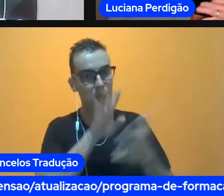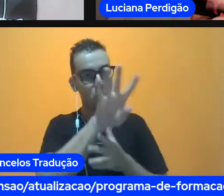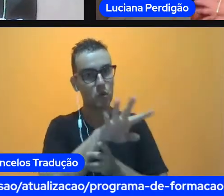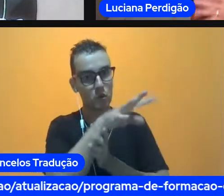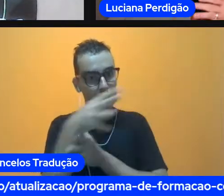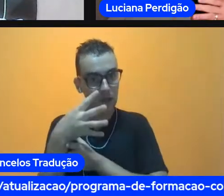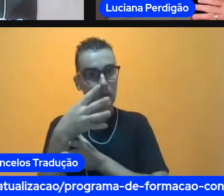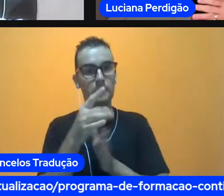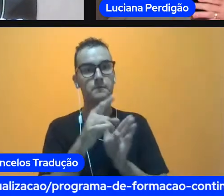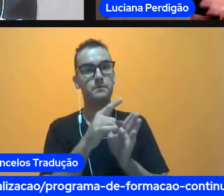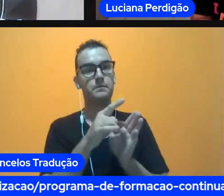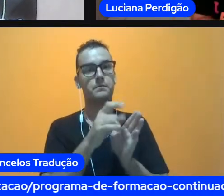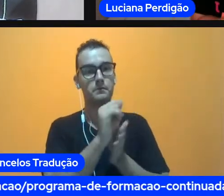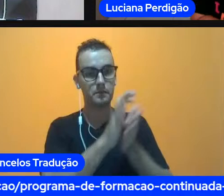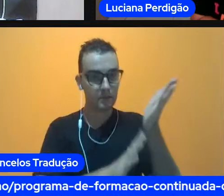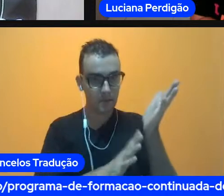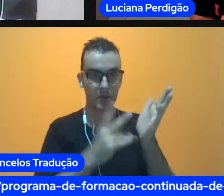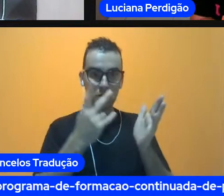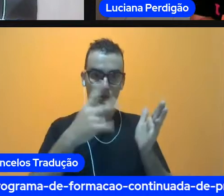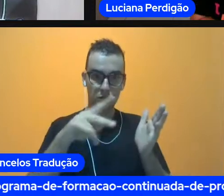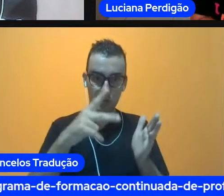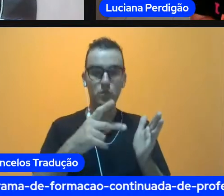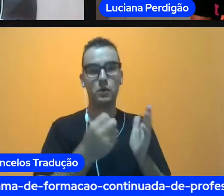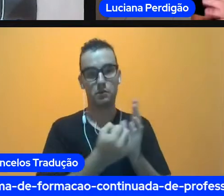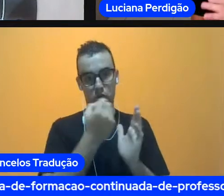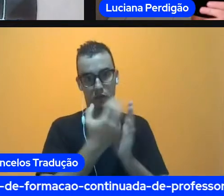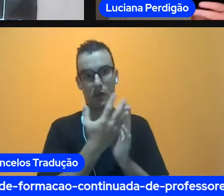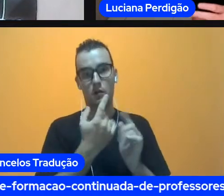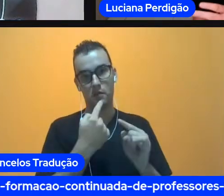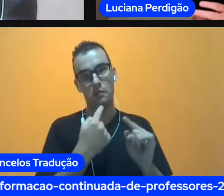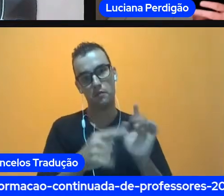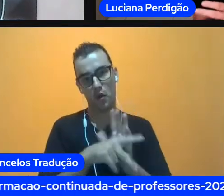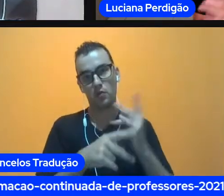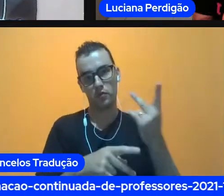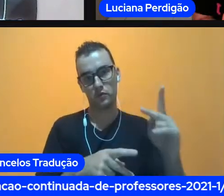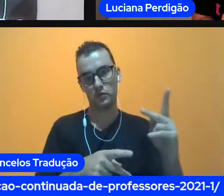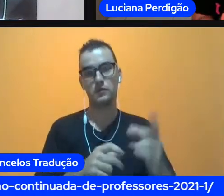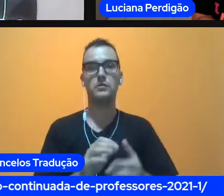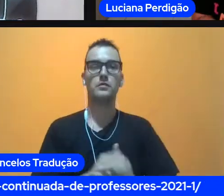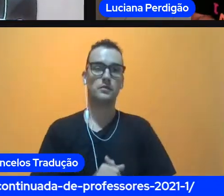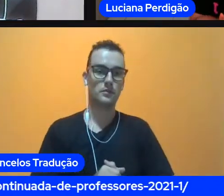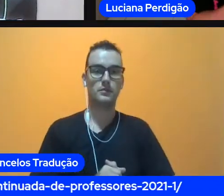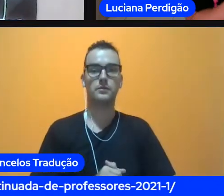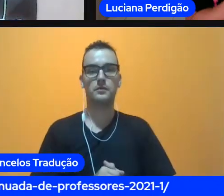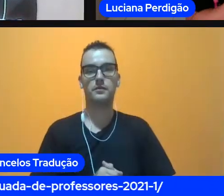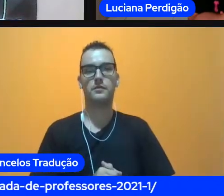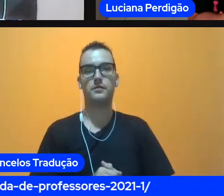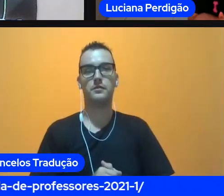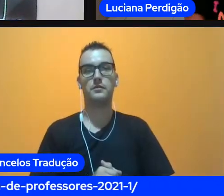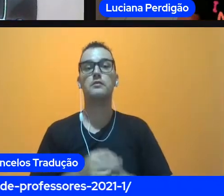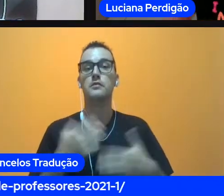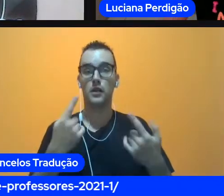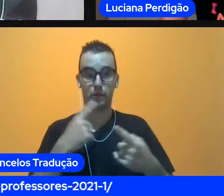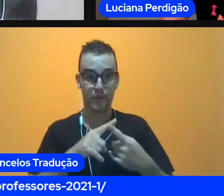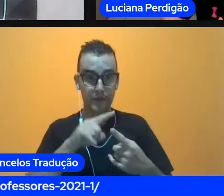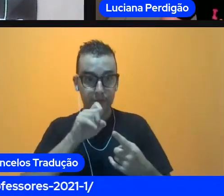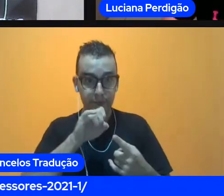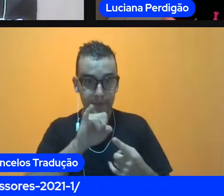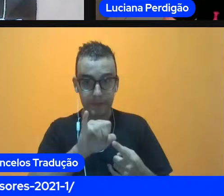de tarefas de produção, né, do produto mesmo, o projeto do produto, porque senão não vai dar